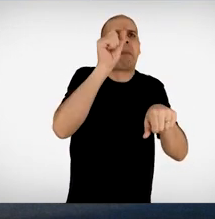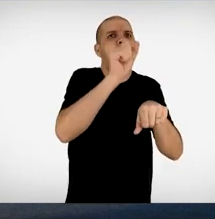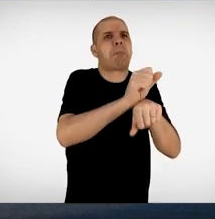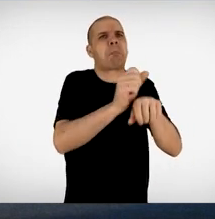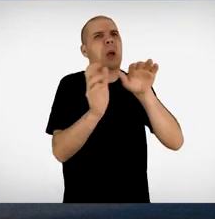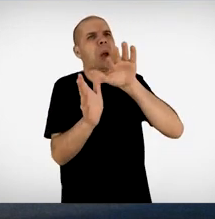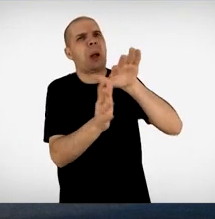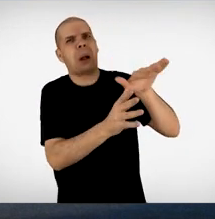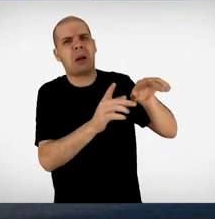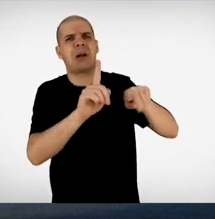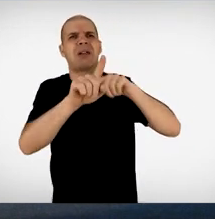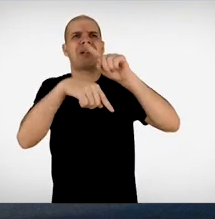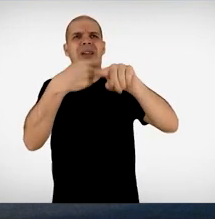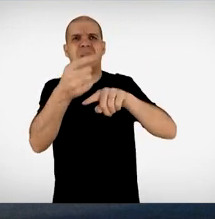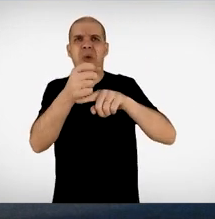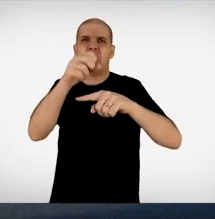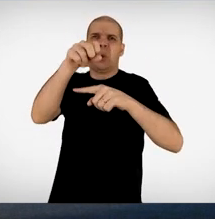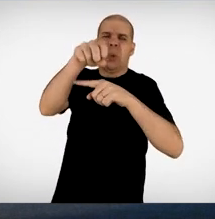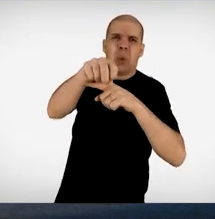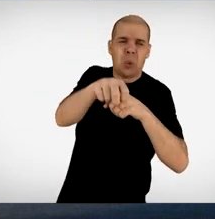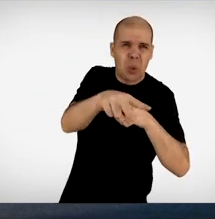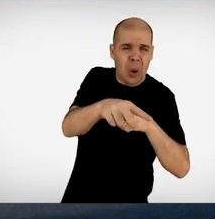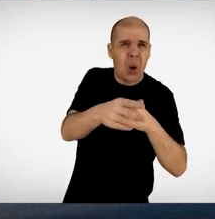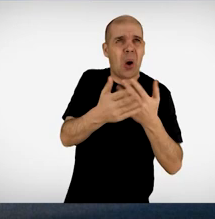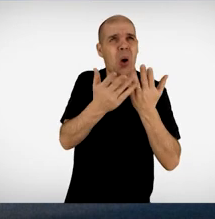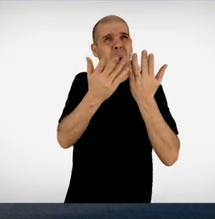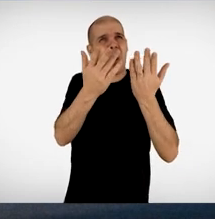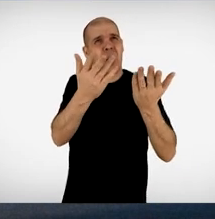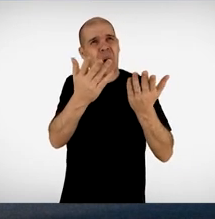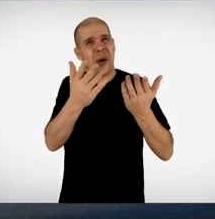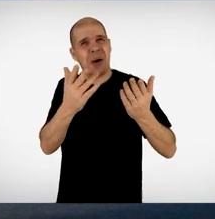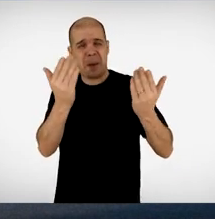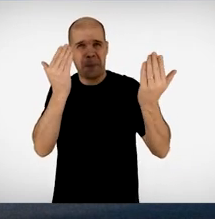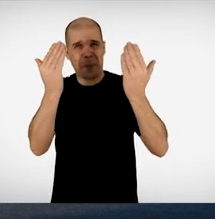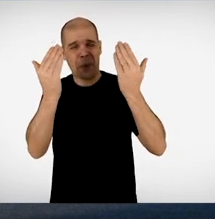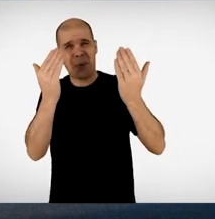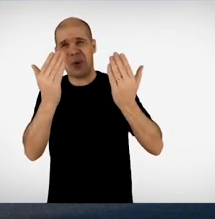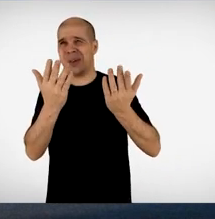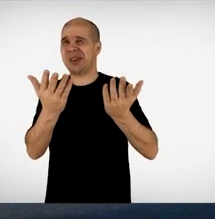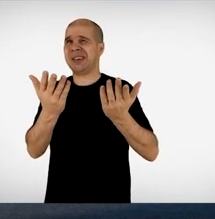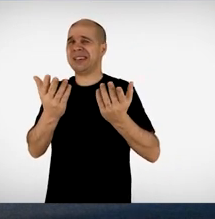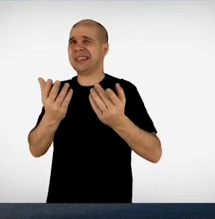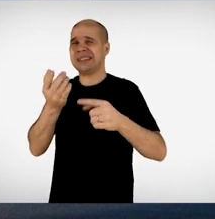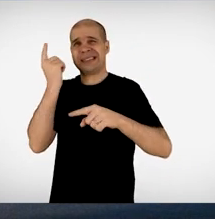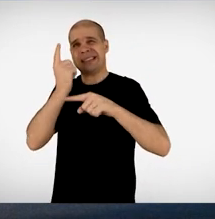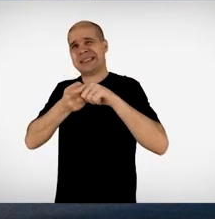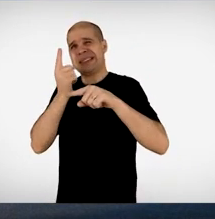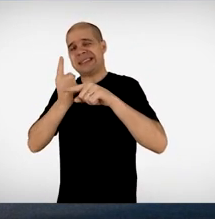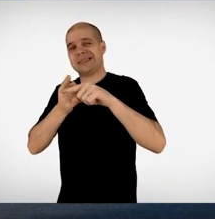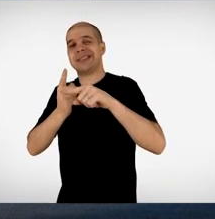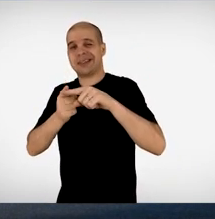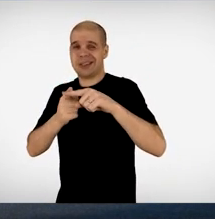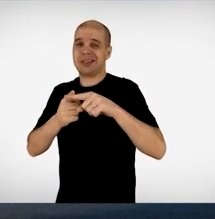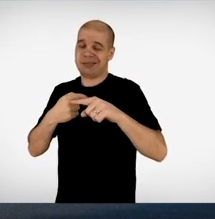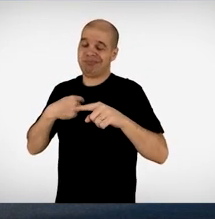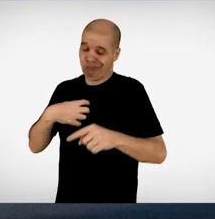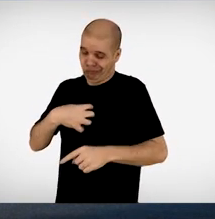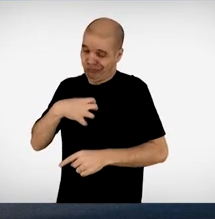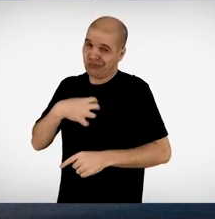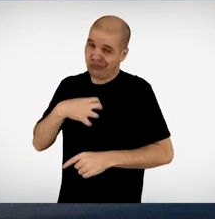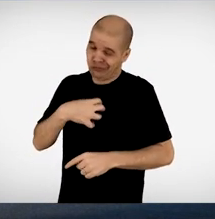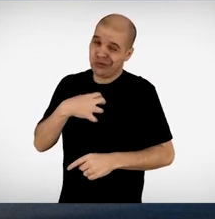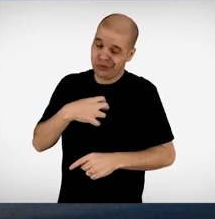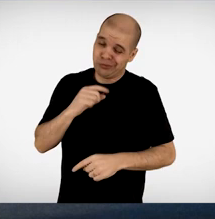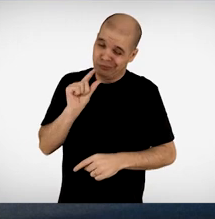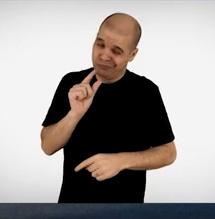lugar, porque, né, na Noruega pode. Vai fazer isso aqui no Brasil, né? Bom, eu observei essa raiva e